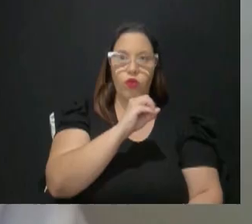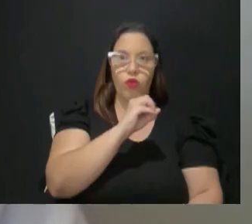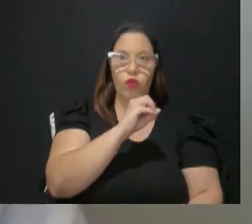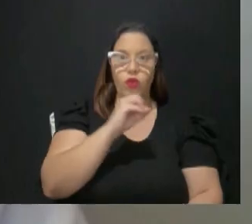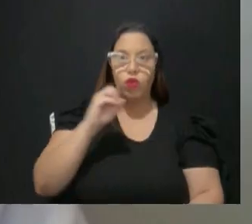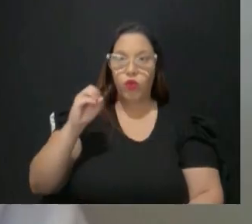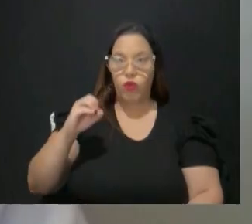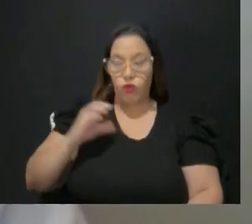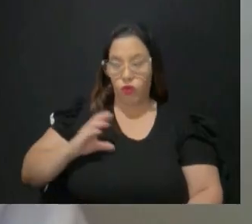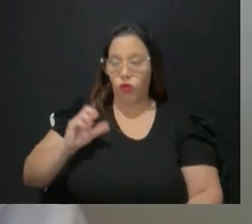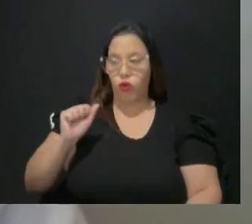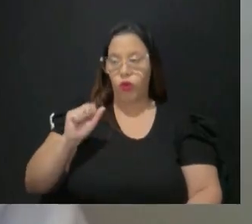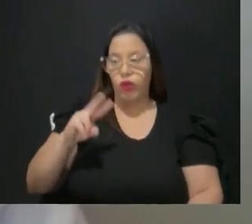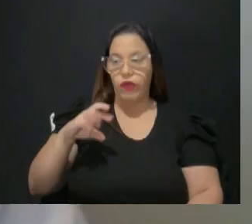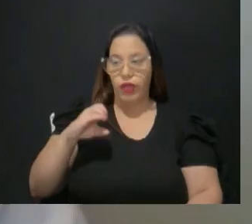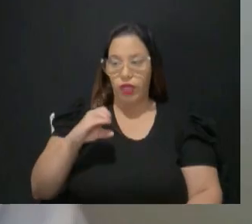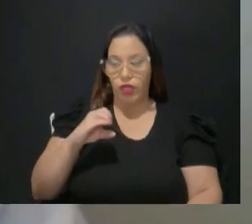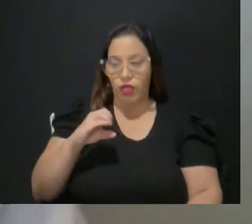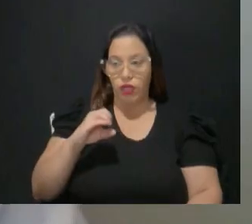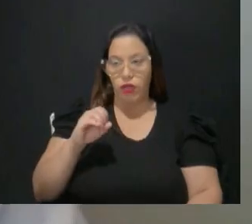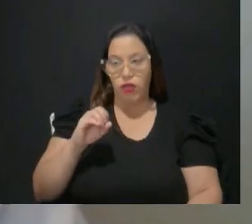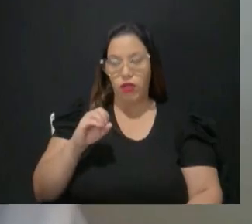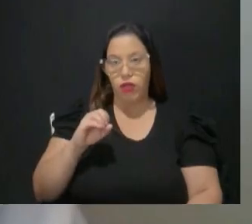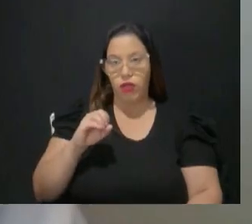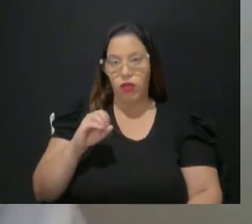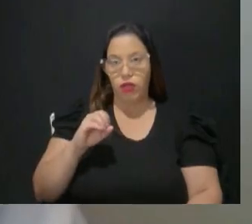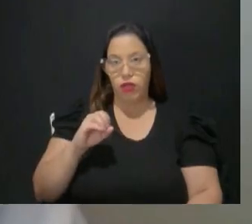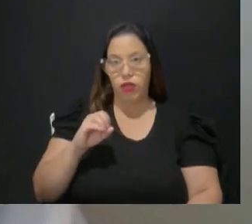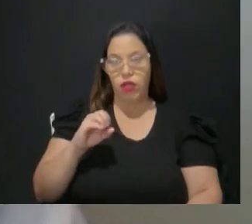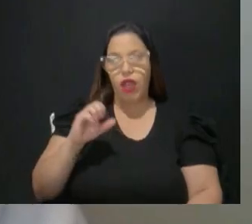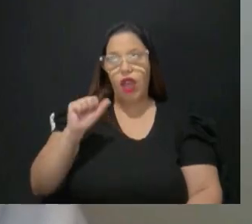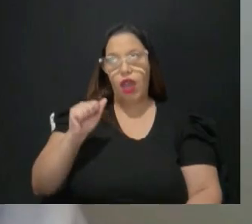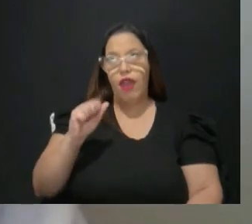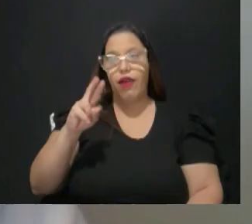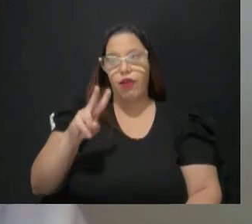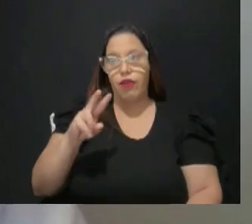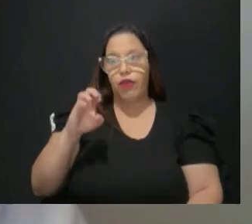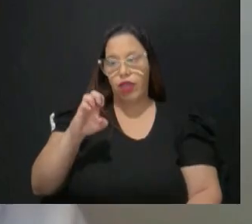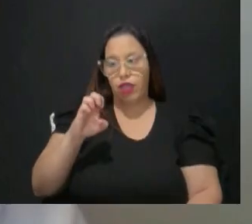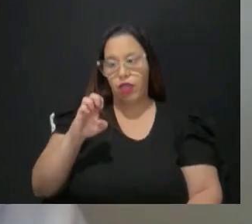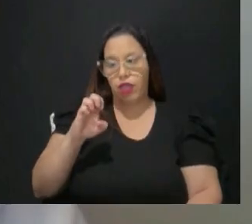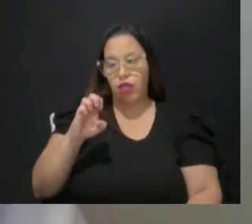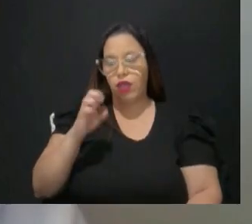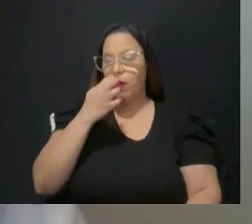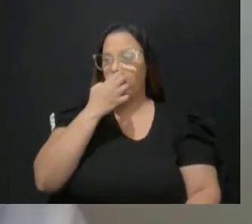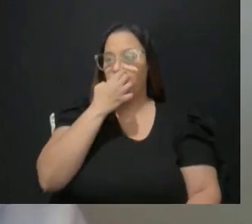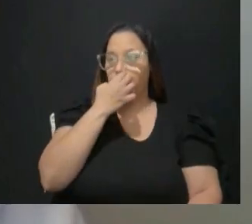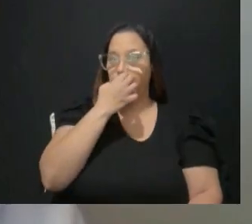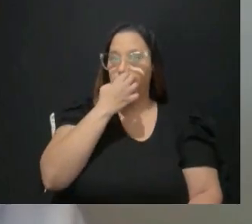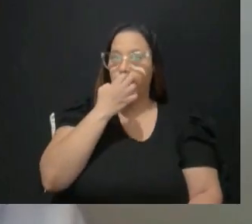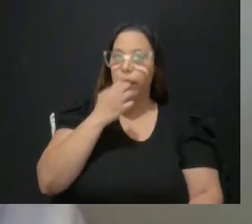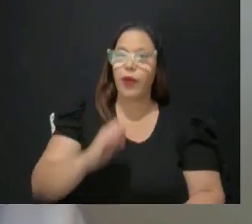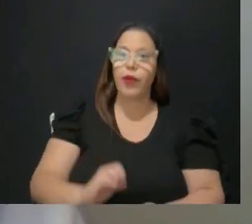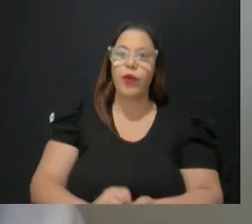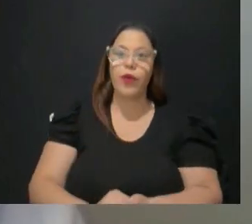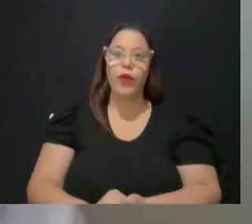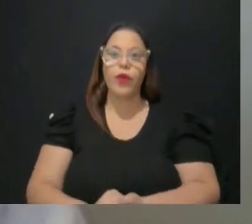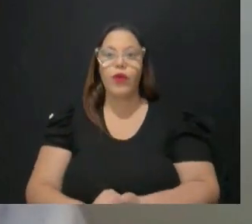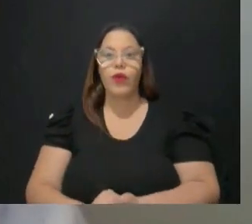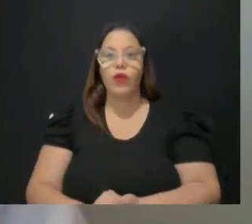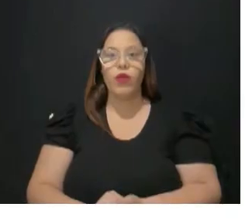Então, o derrame cerebral, ou AVC, ou AVE, né, acidente vascular cerebral, acidente vascular